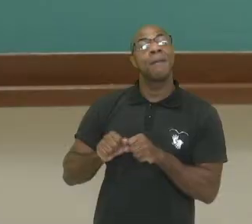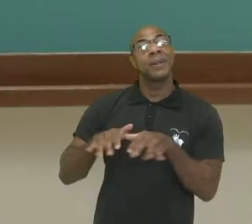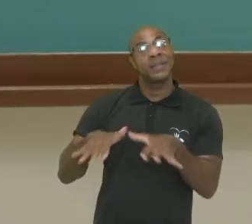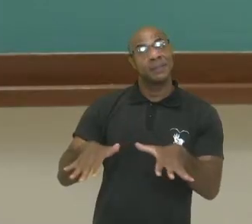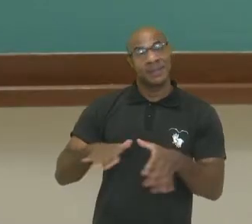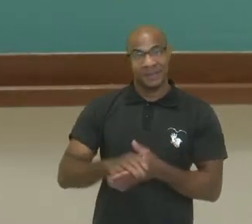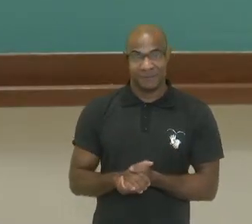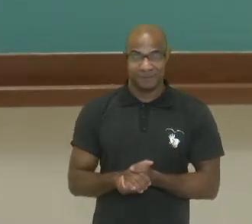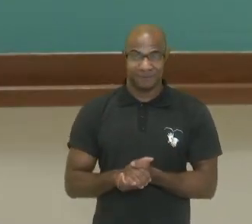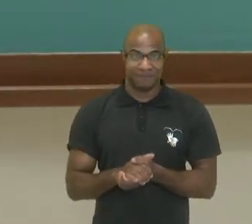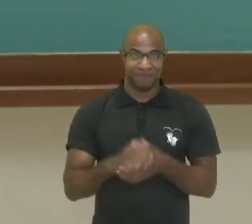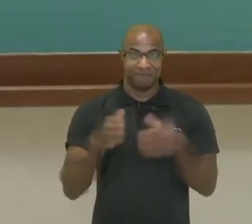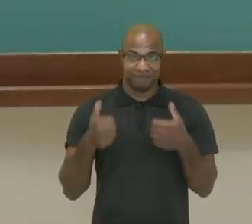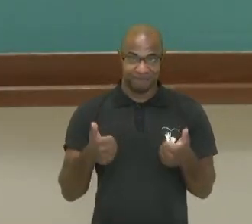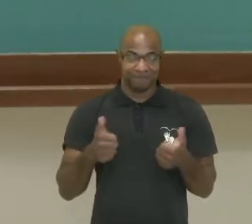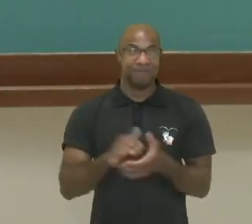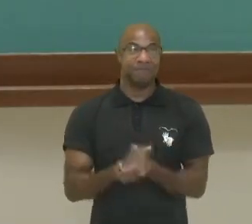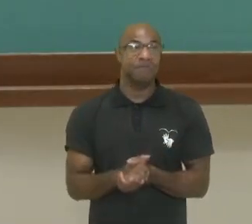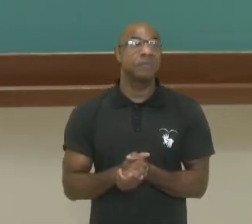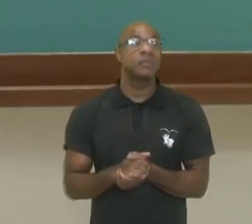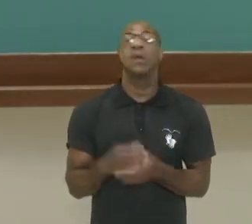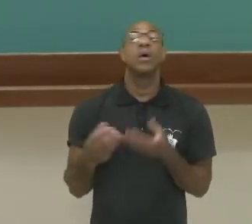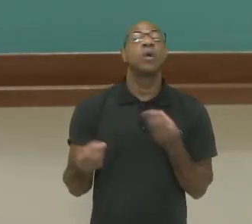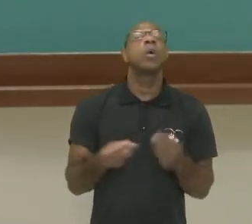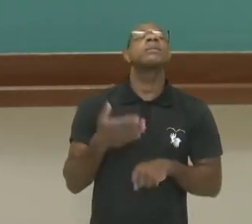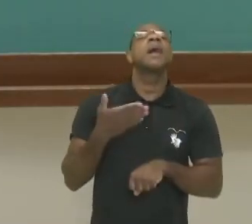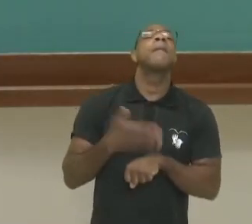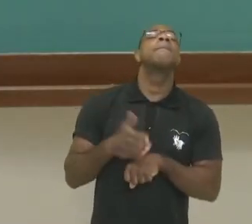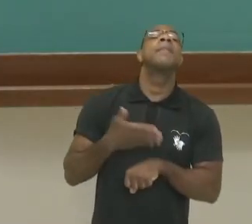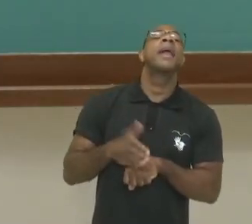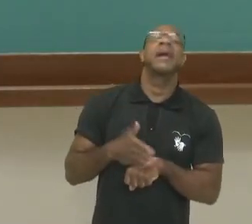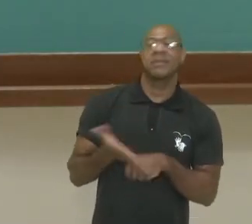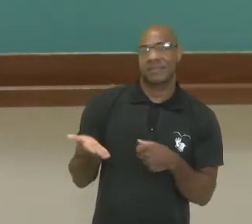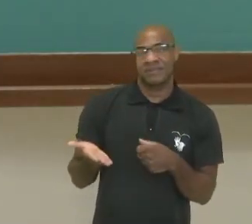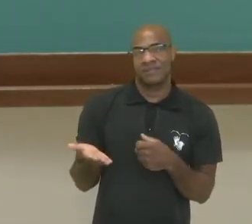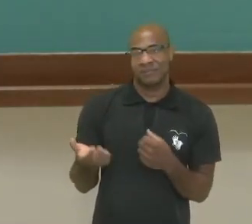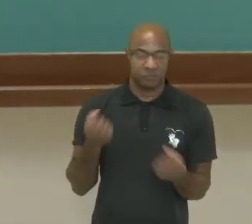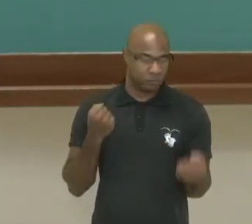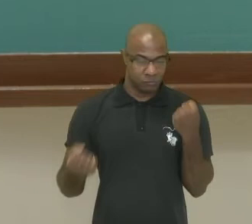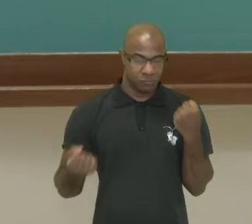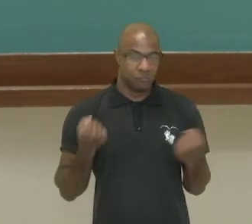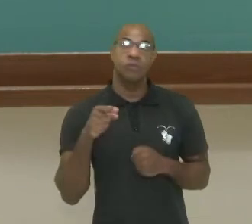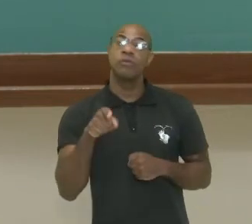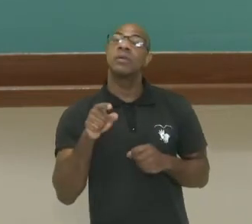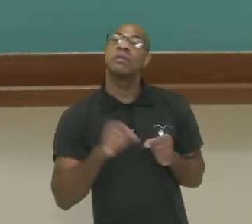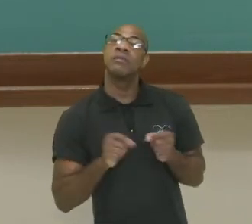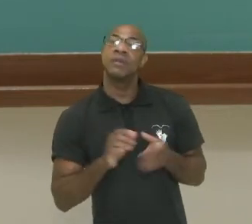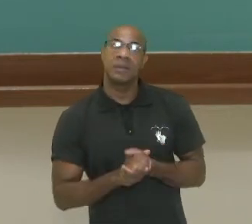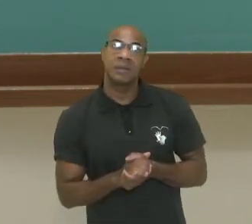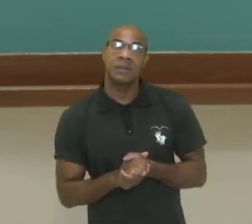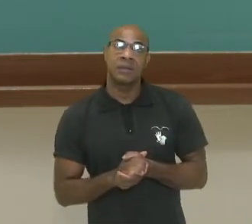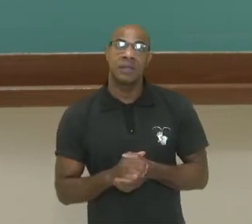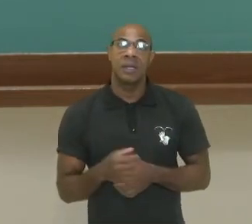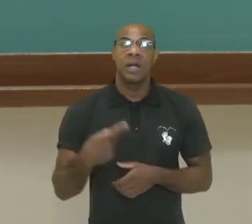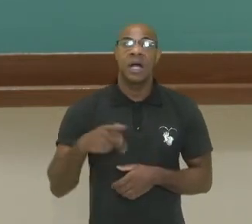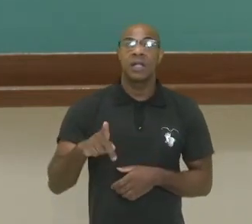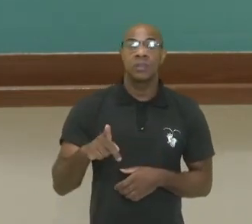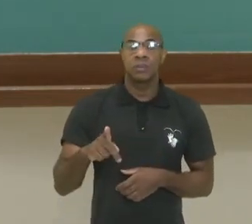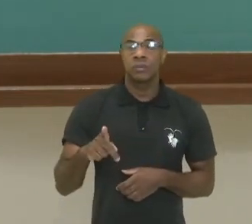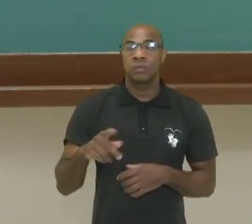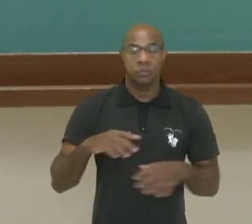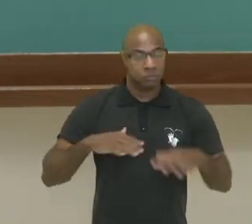saúde. Como está a prática de exercícios físicos? Como está a sua